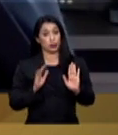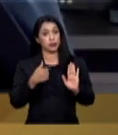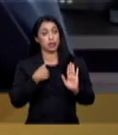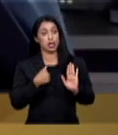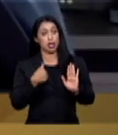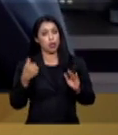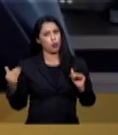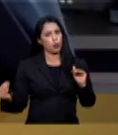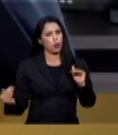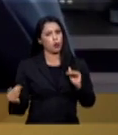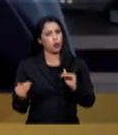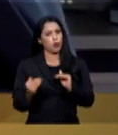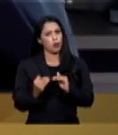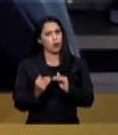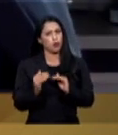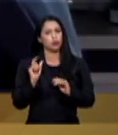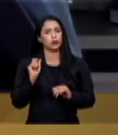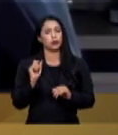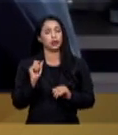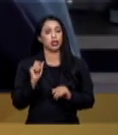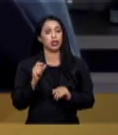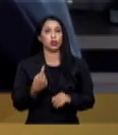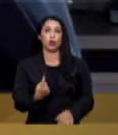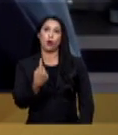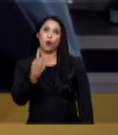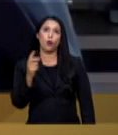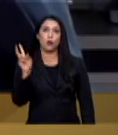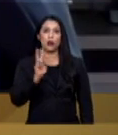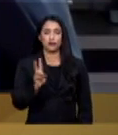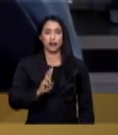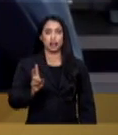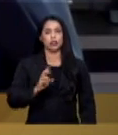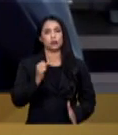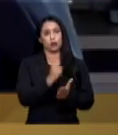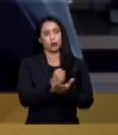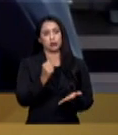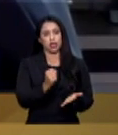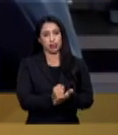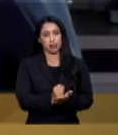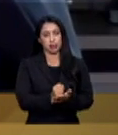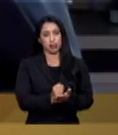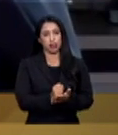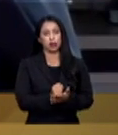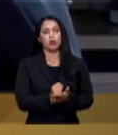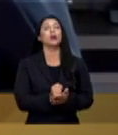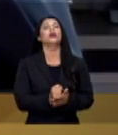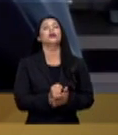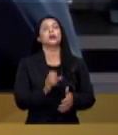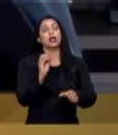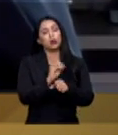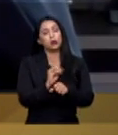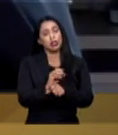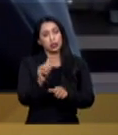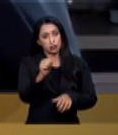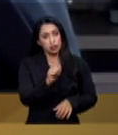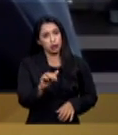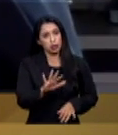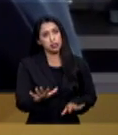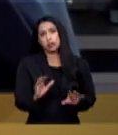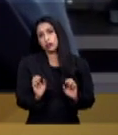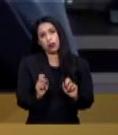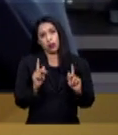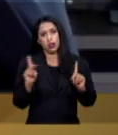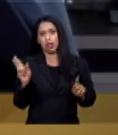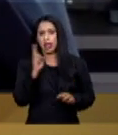de concordar que uma primeira vez uma contratação excepcional para um instituto socioeducativo faria sentido,